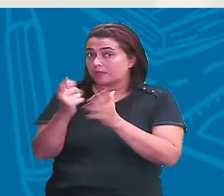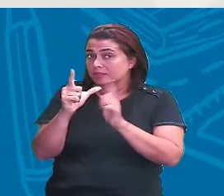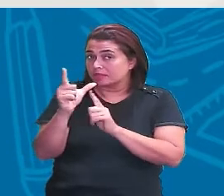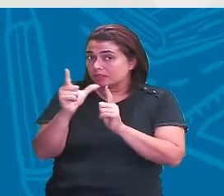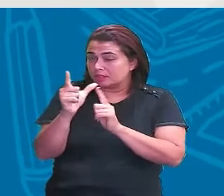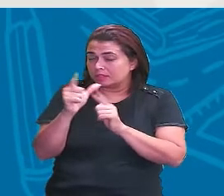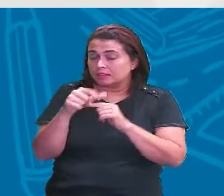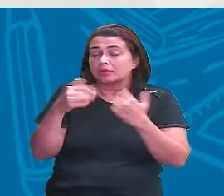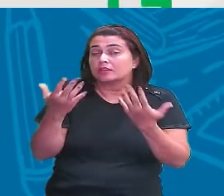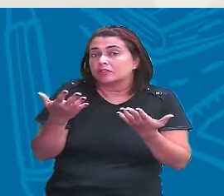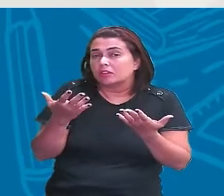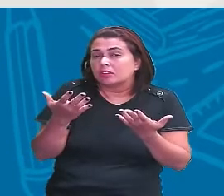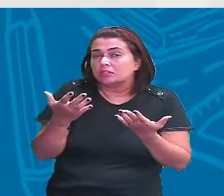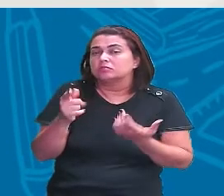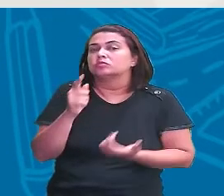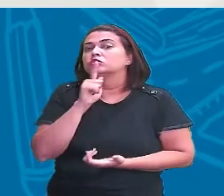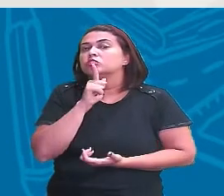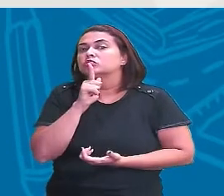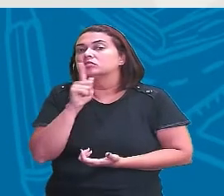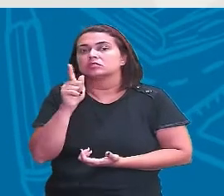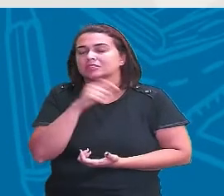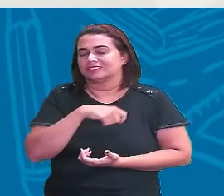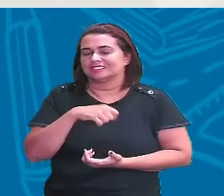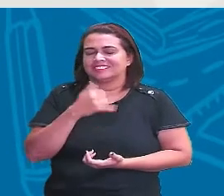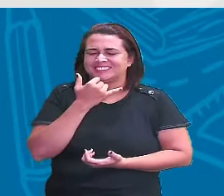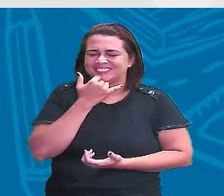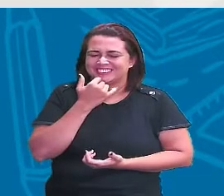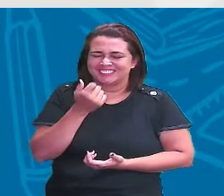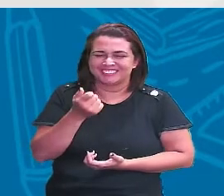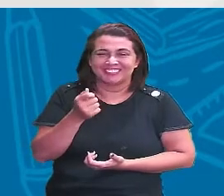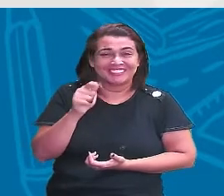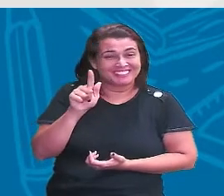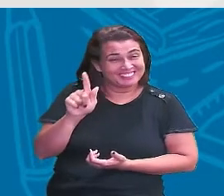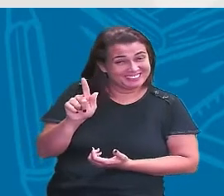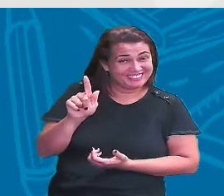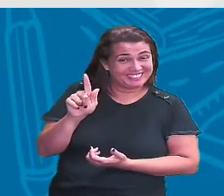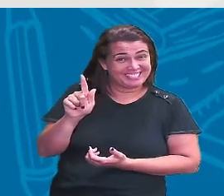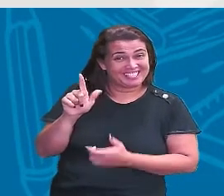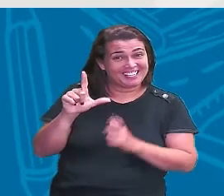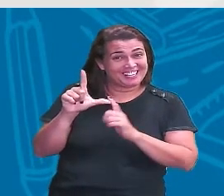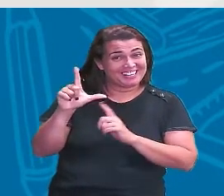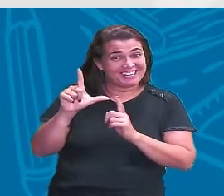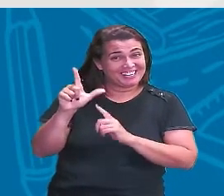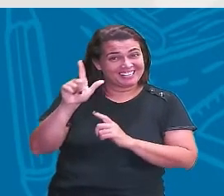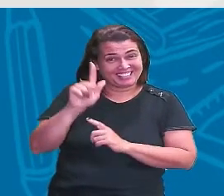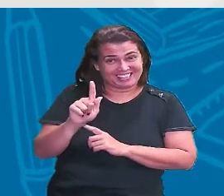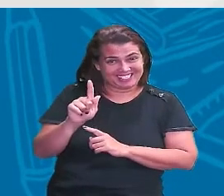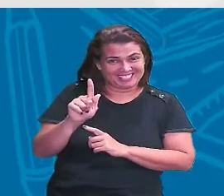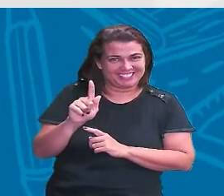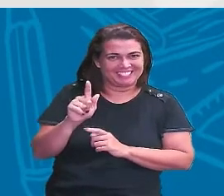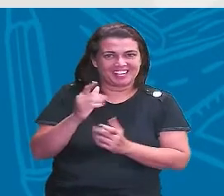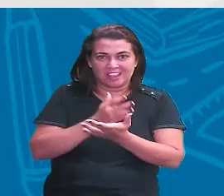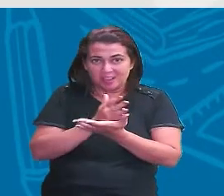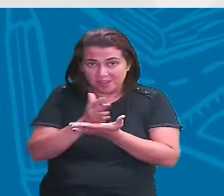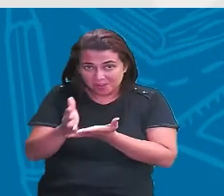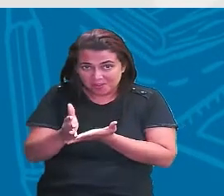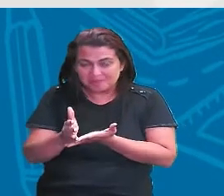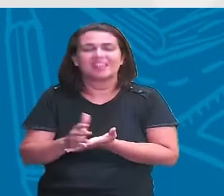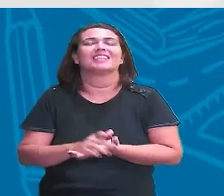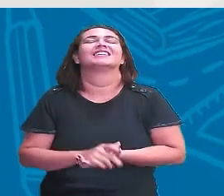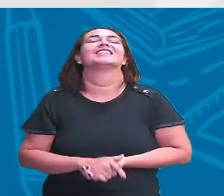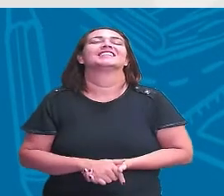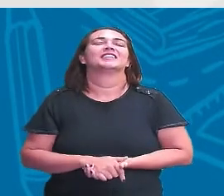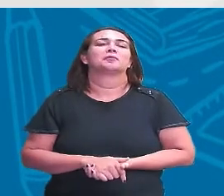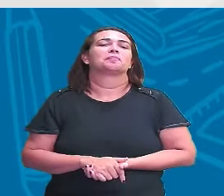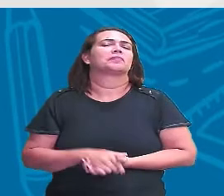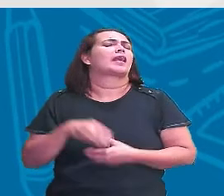letrinha G. Olha lá aí, a letrinha G é a letrinha que inicia essa palavra. E como a